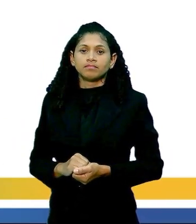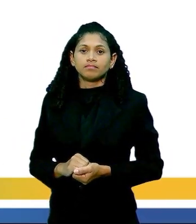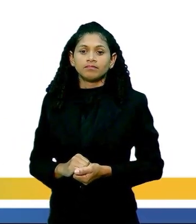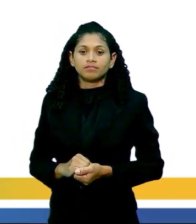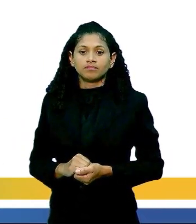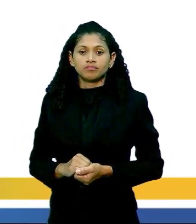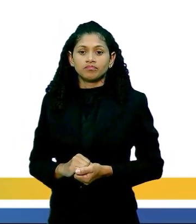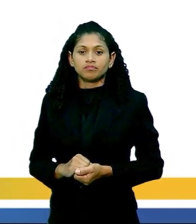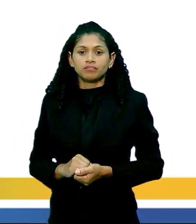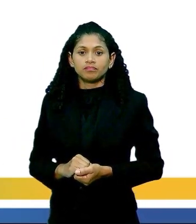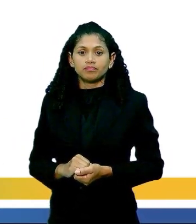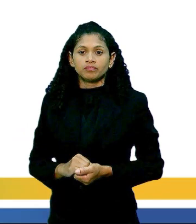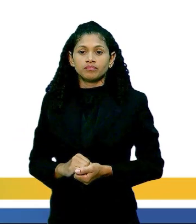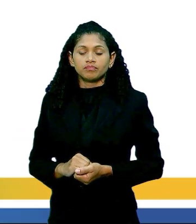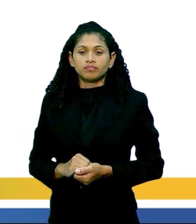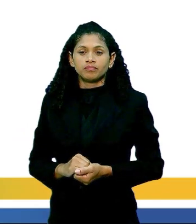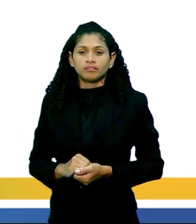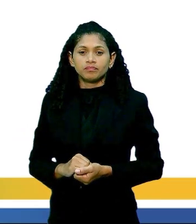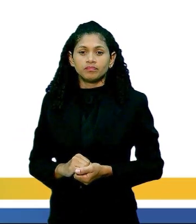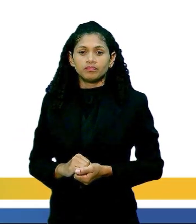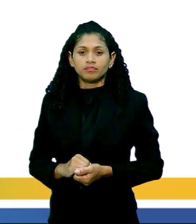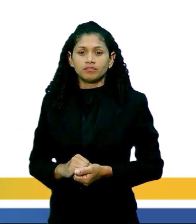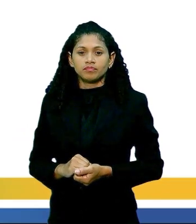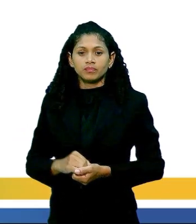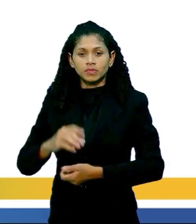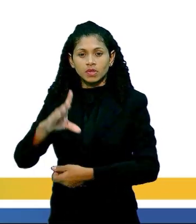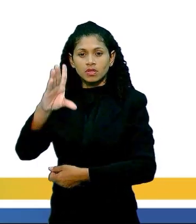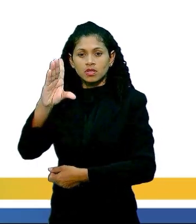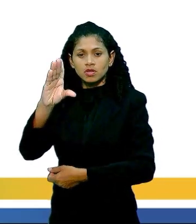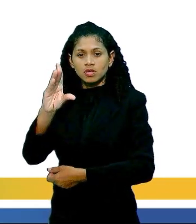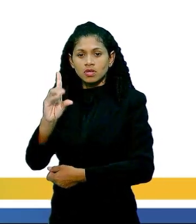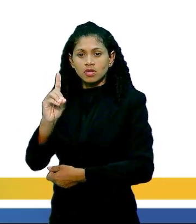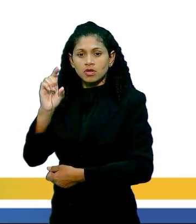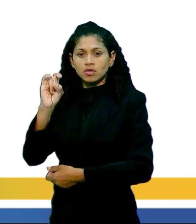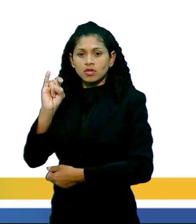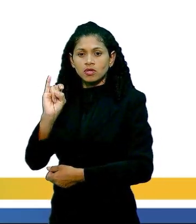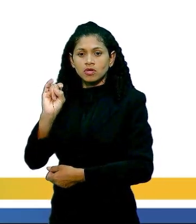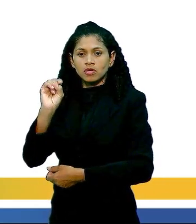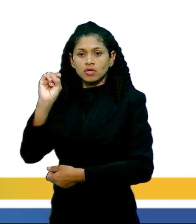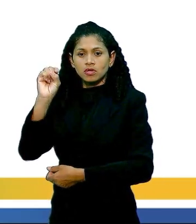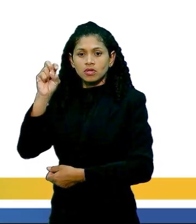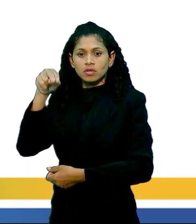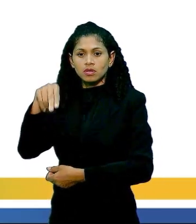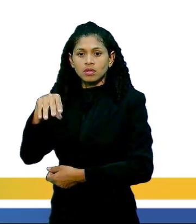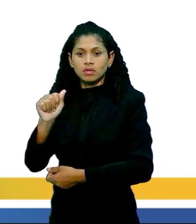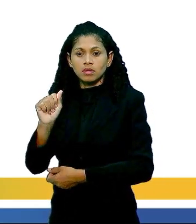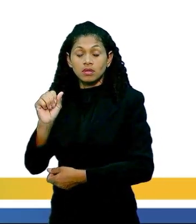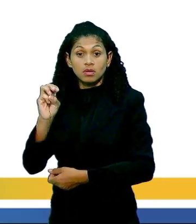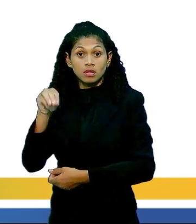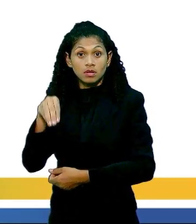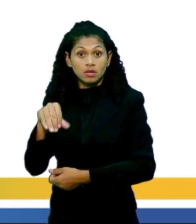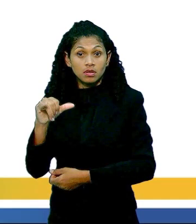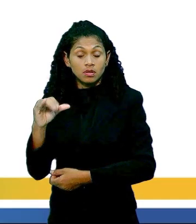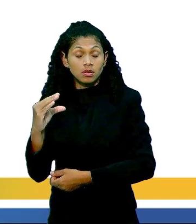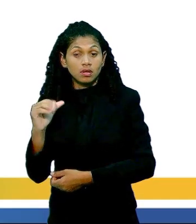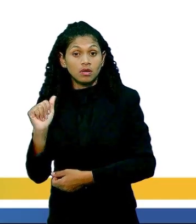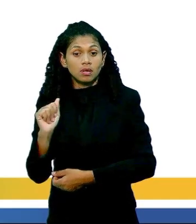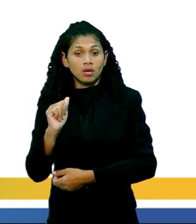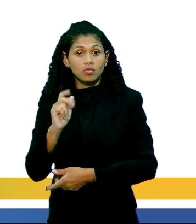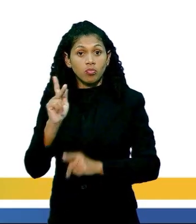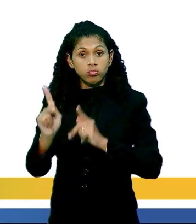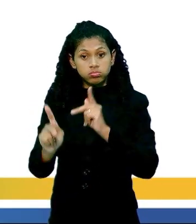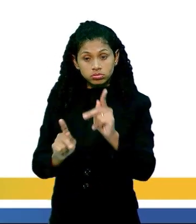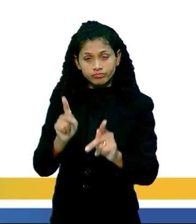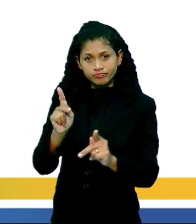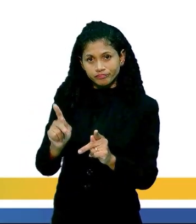Dinâmica de população. O que é a dinâmica de população? A população, como eu falei no início, ela está sempre